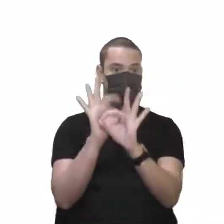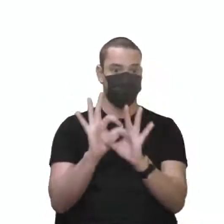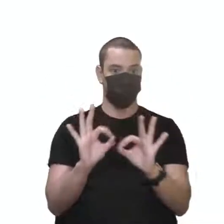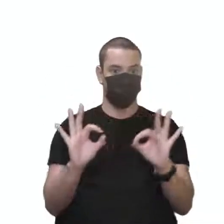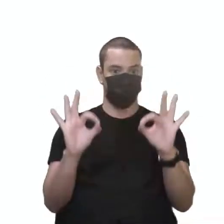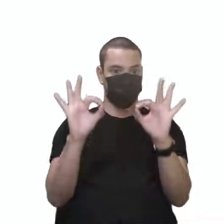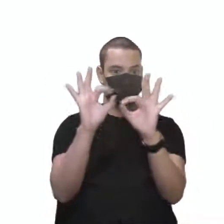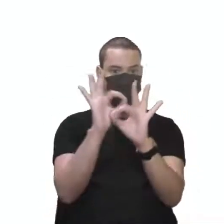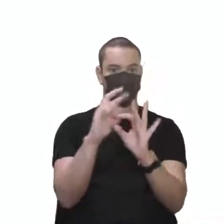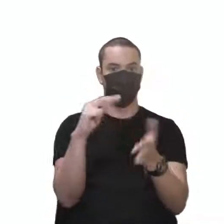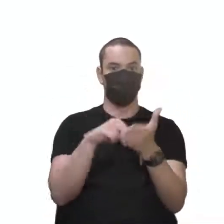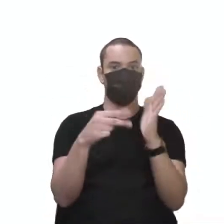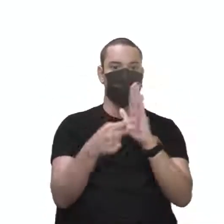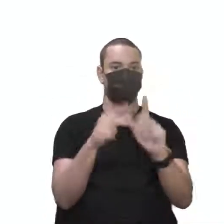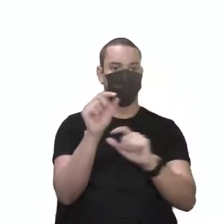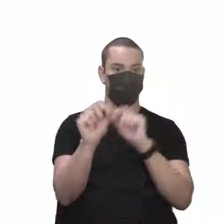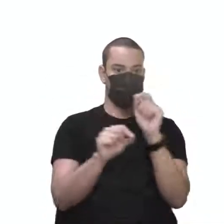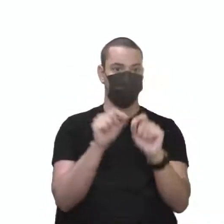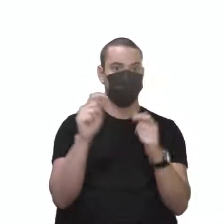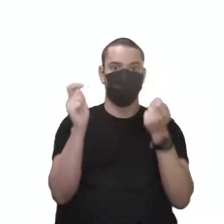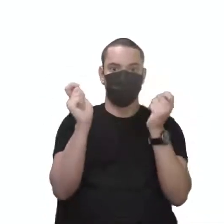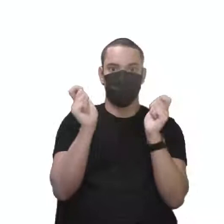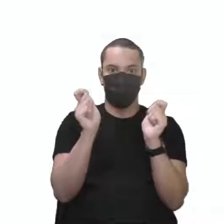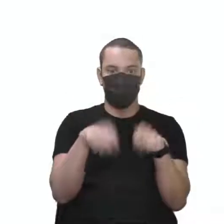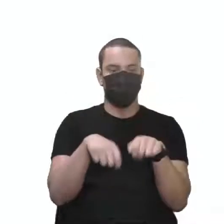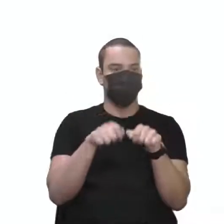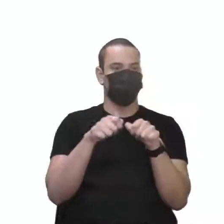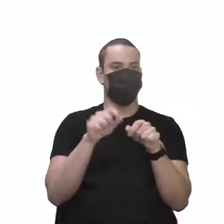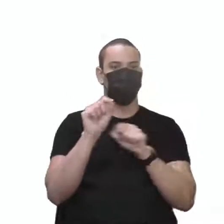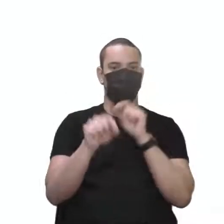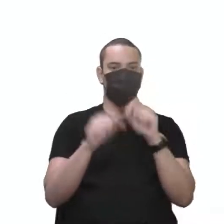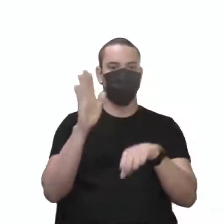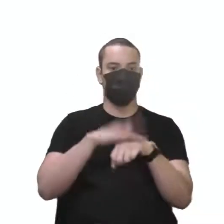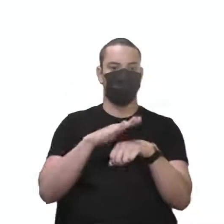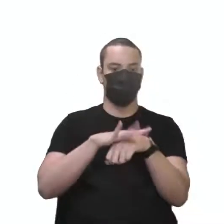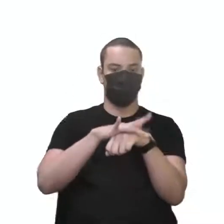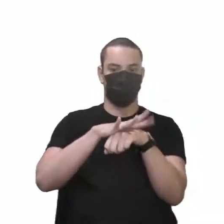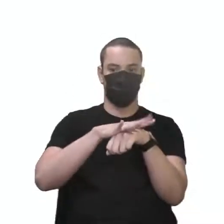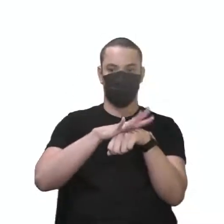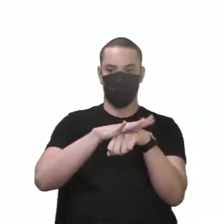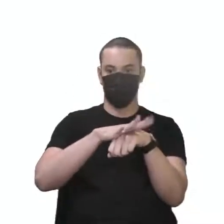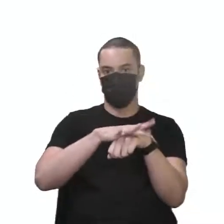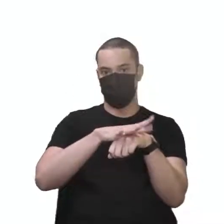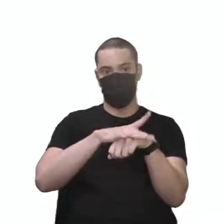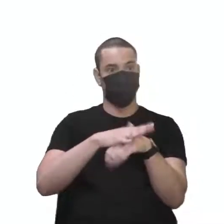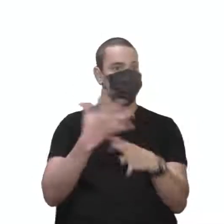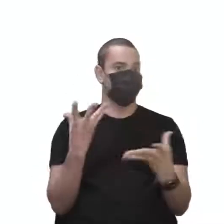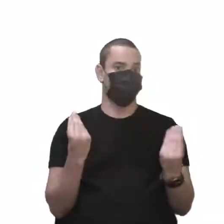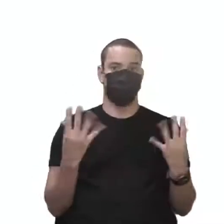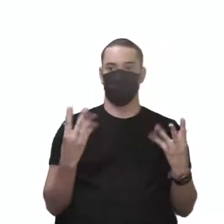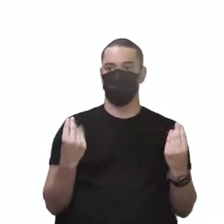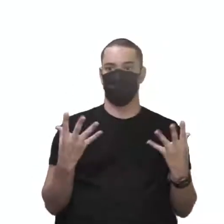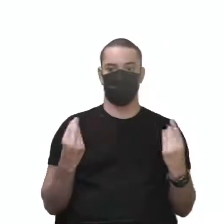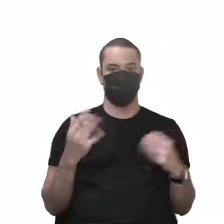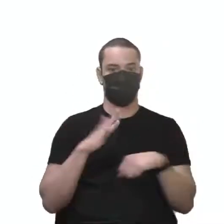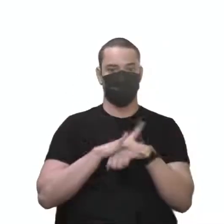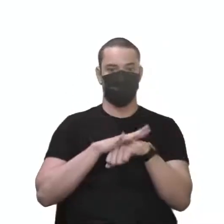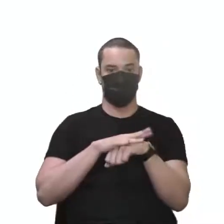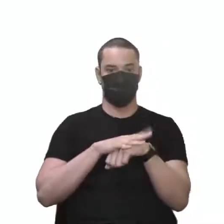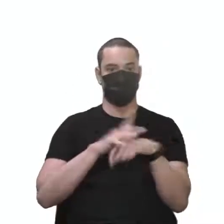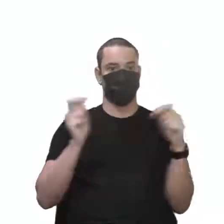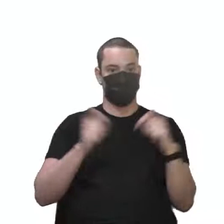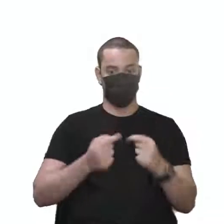possuem cápsulas, elas têm uma alta capacidade de patogenicidade, ou seja, elas são muito... Quando elas